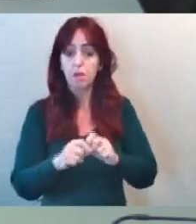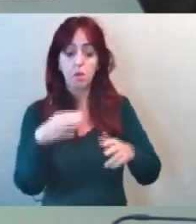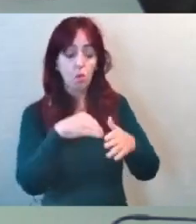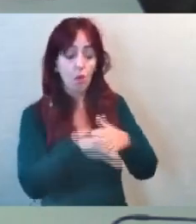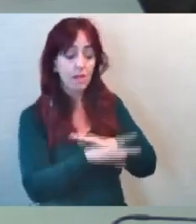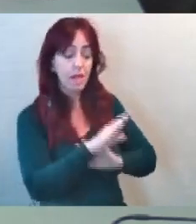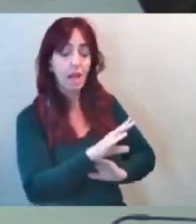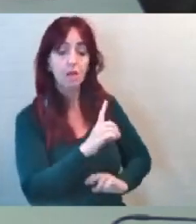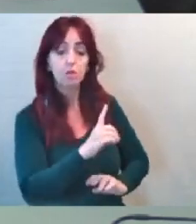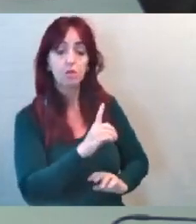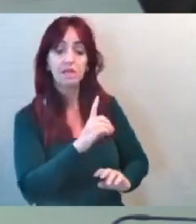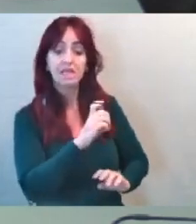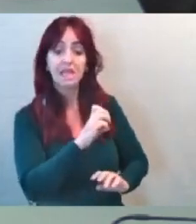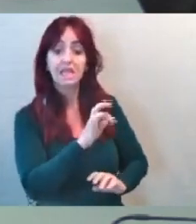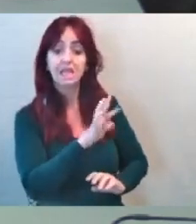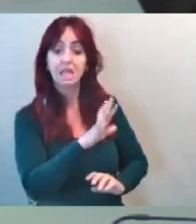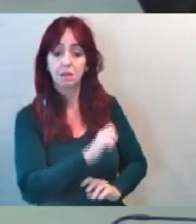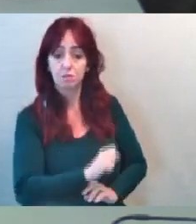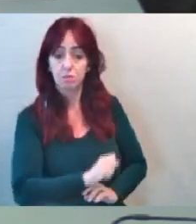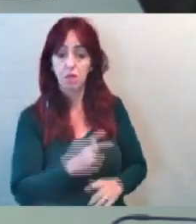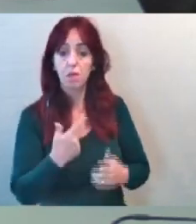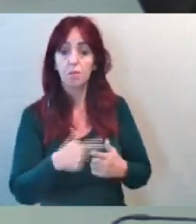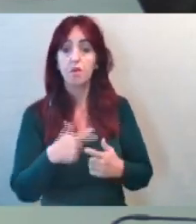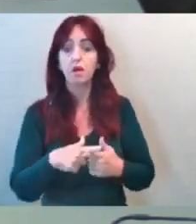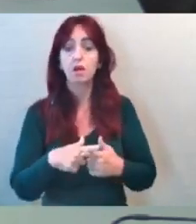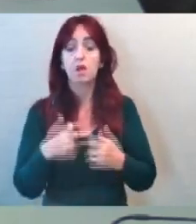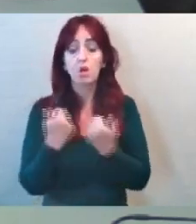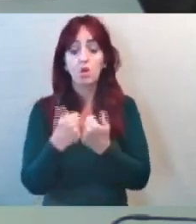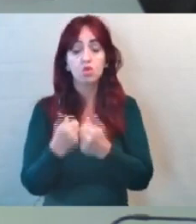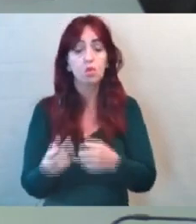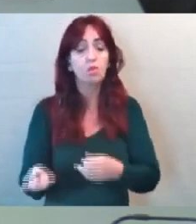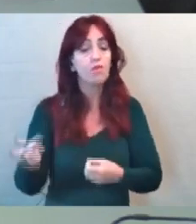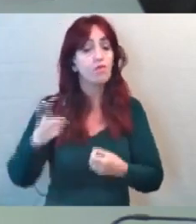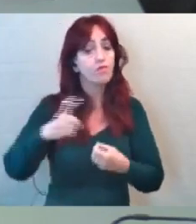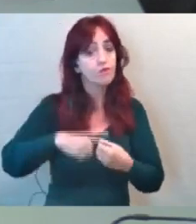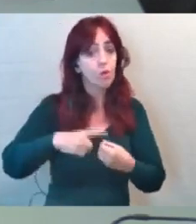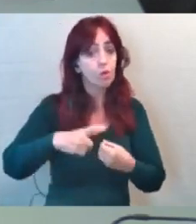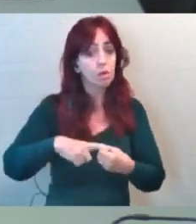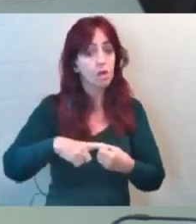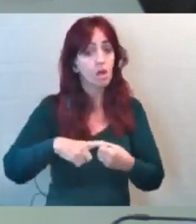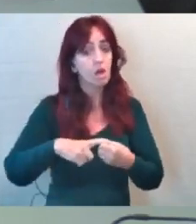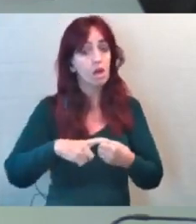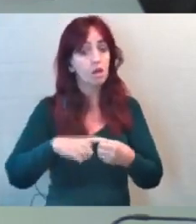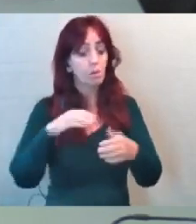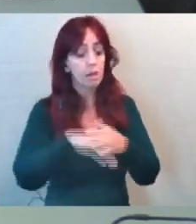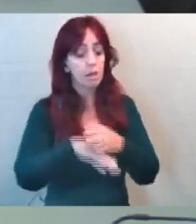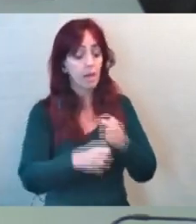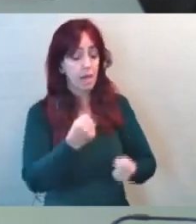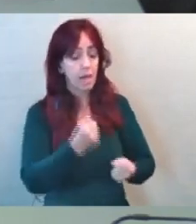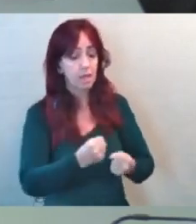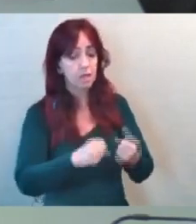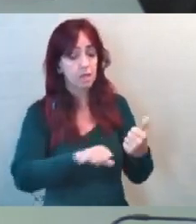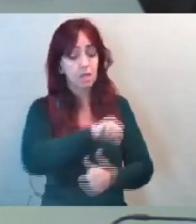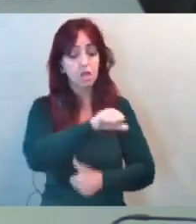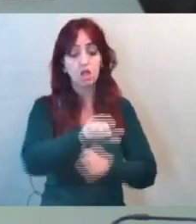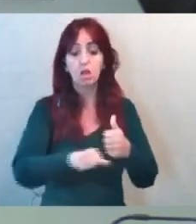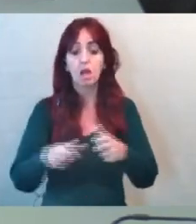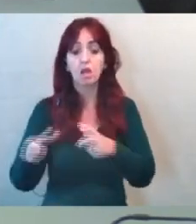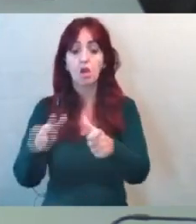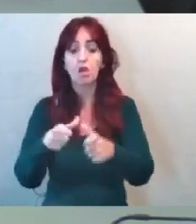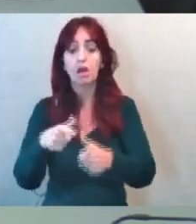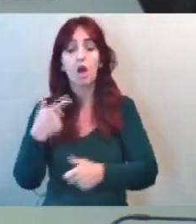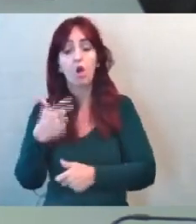para a garagem, eles estão sendo maquiados, estão sendo levados para outras linhas, estão circulando do mesmo jeito. Então, a gente está enxugando o